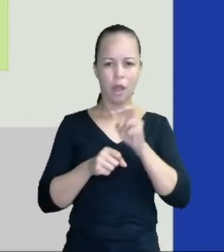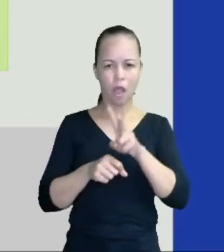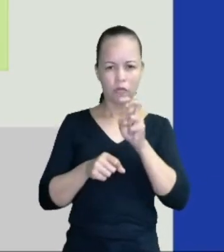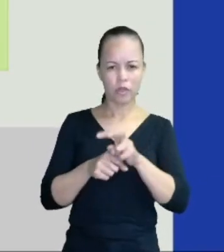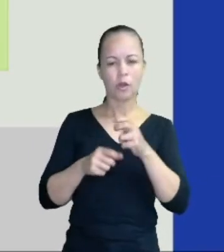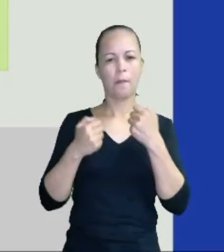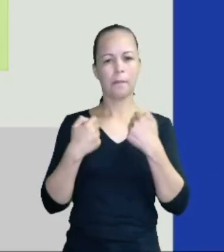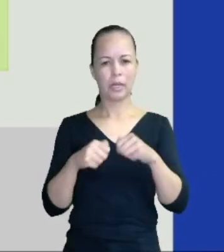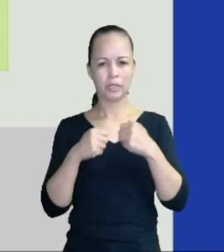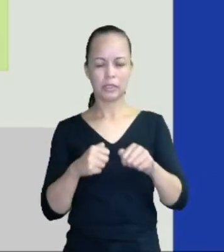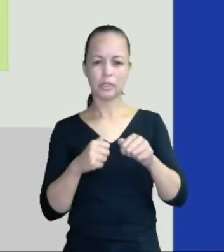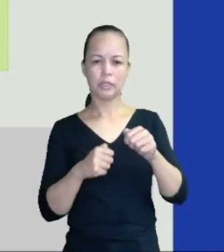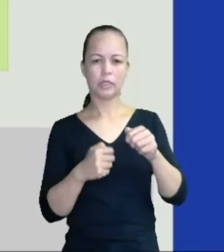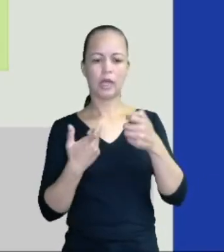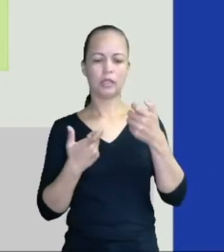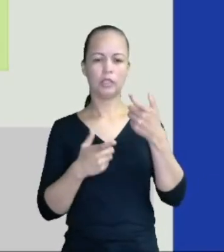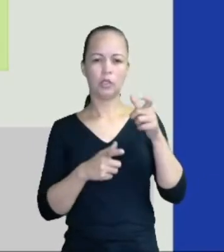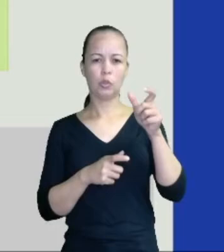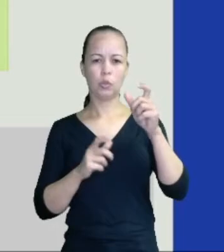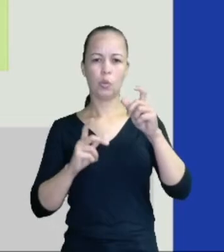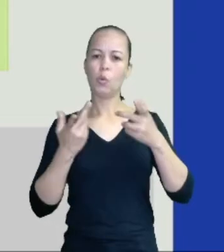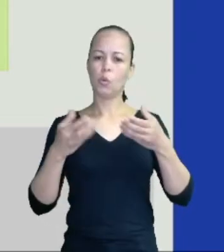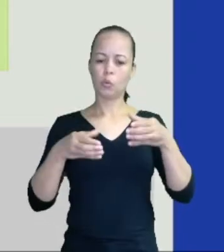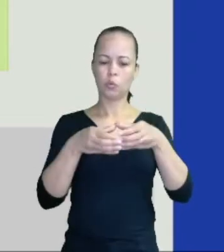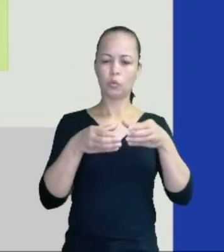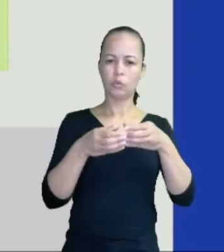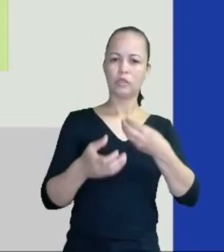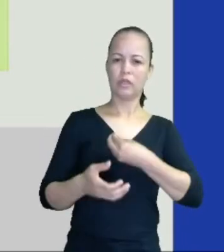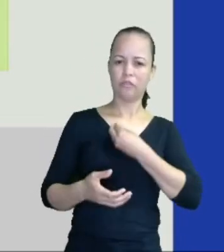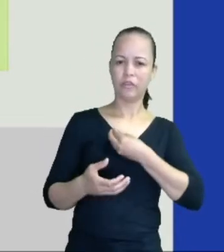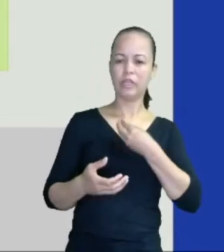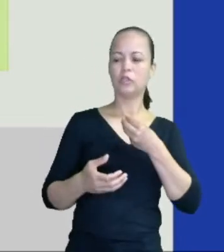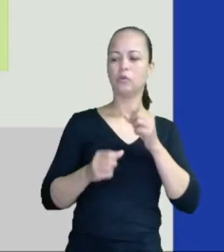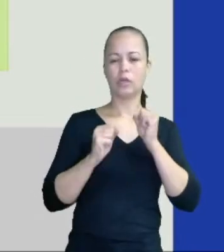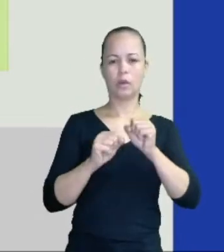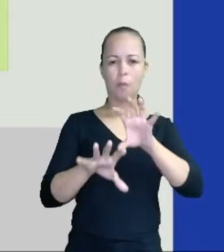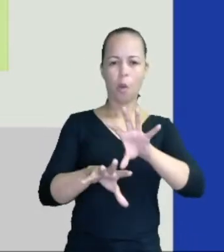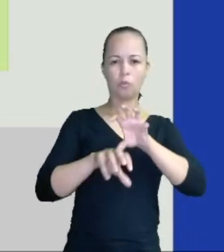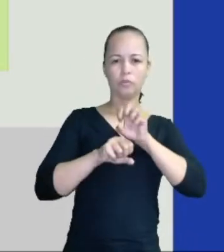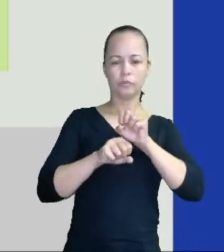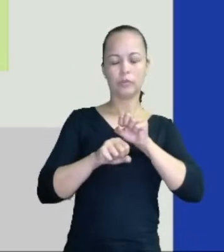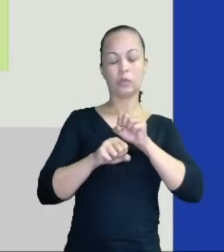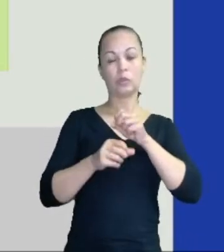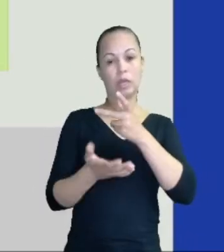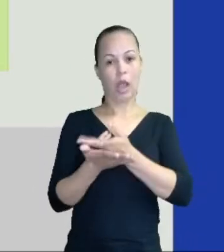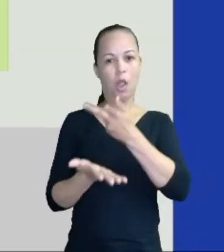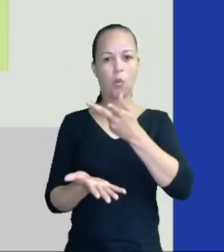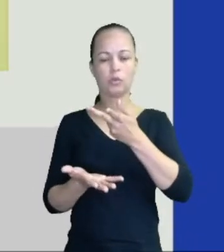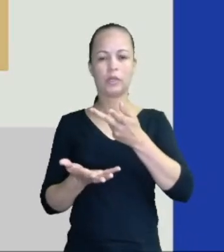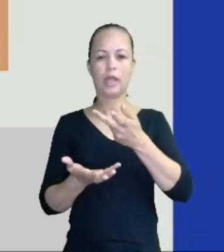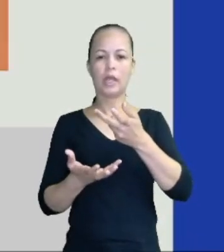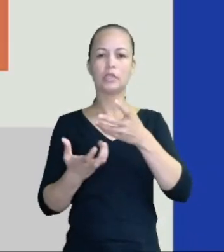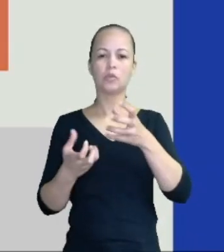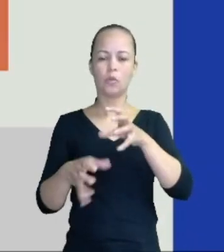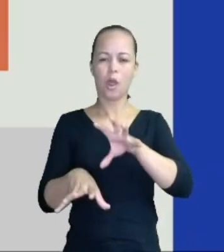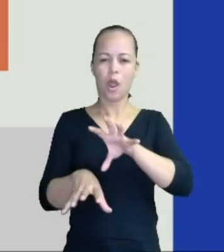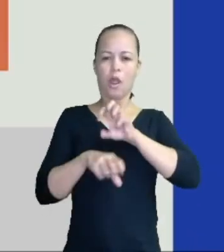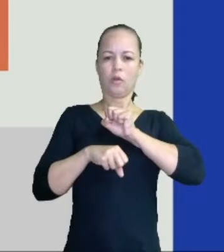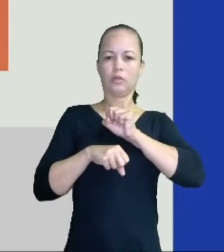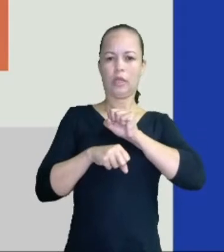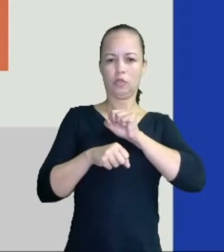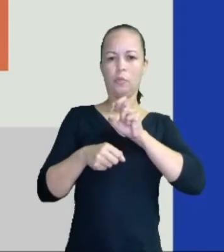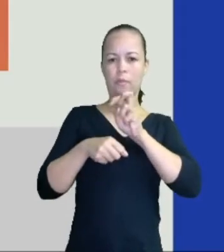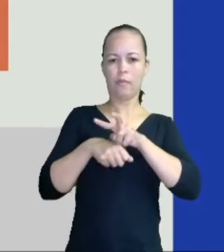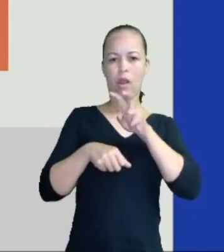um hospedeiro, ou seja, um ser vivo no qual eles possam viver. Quando isso acontece, o hospedeiro é infectado pelo